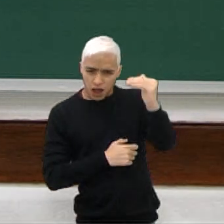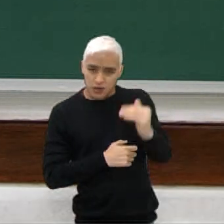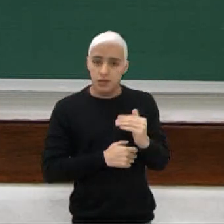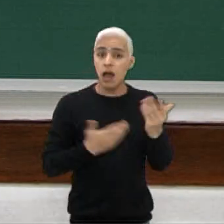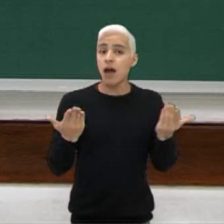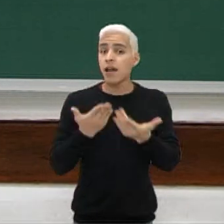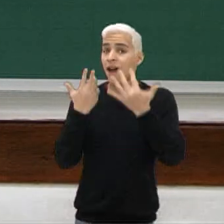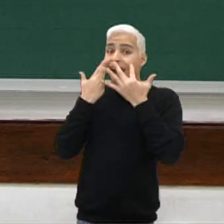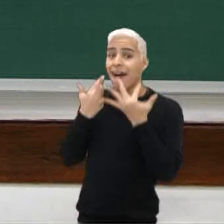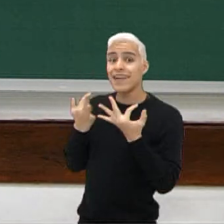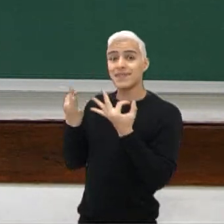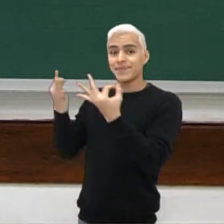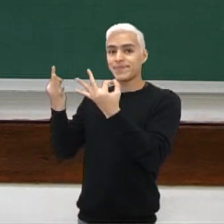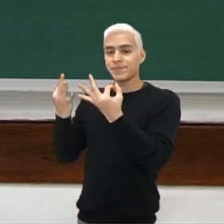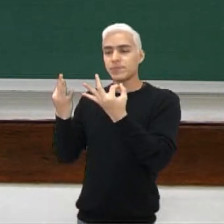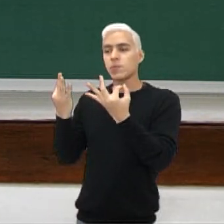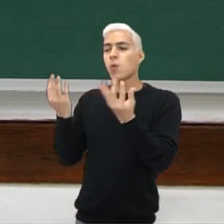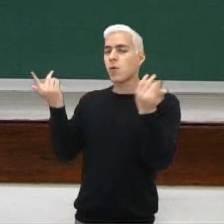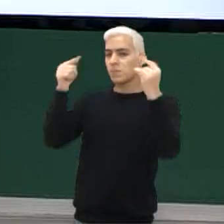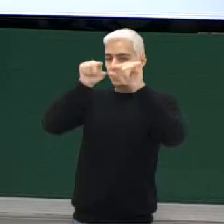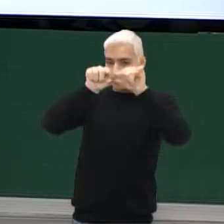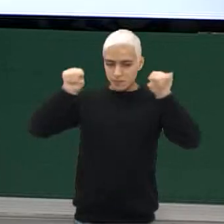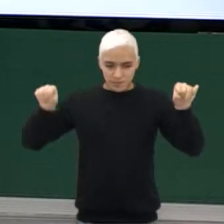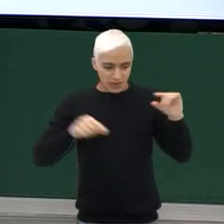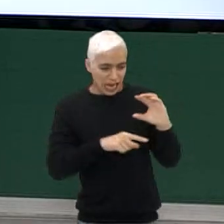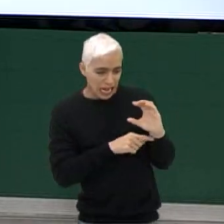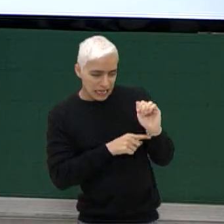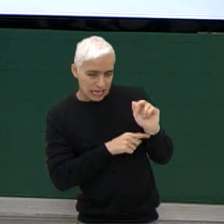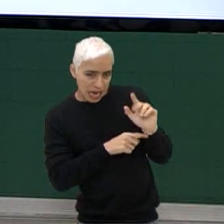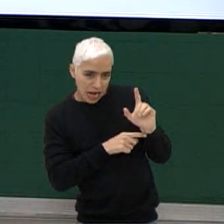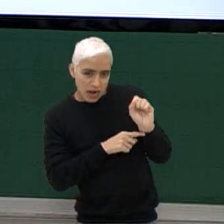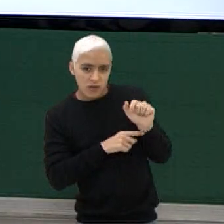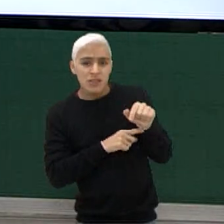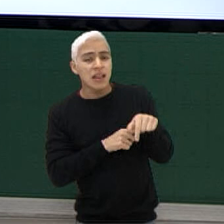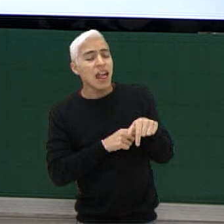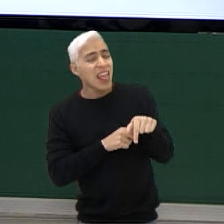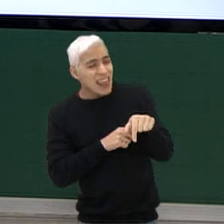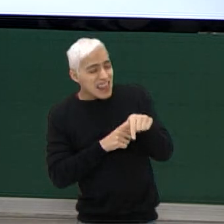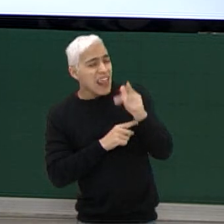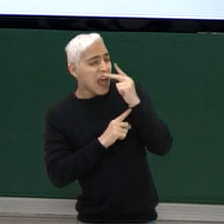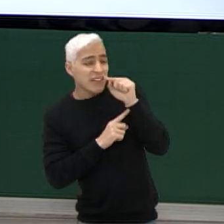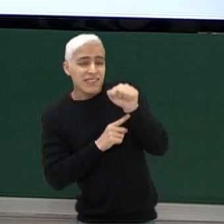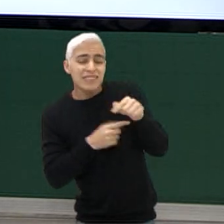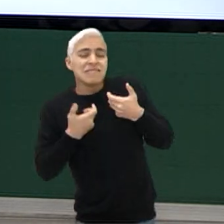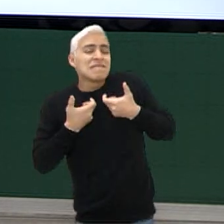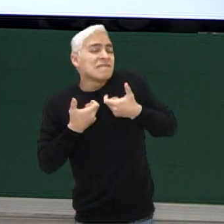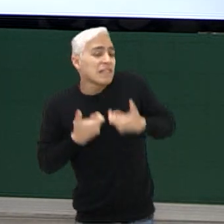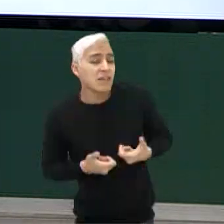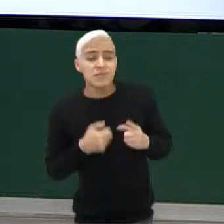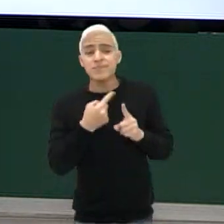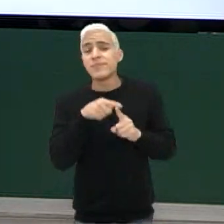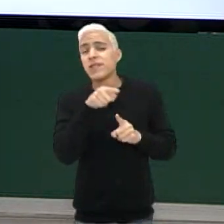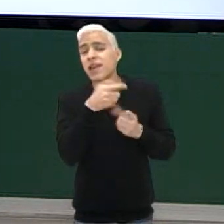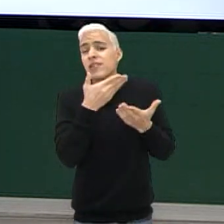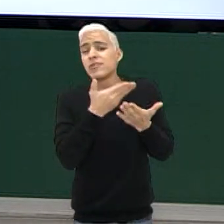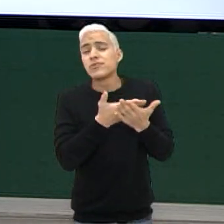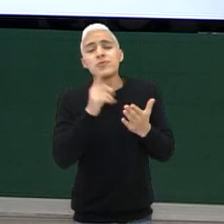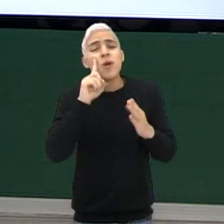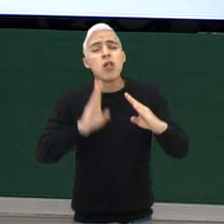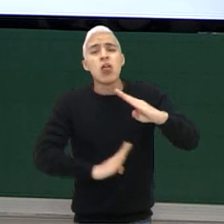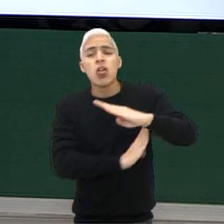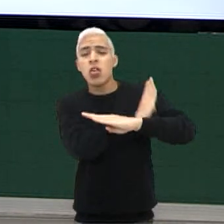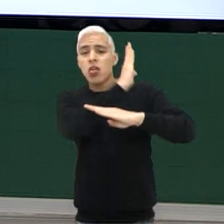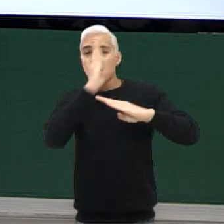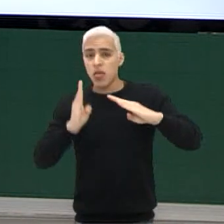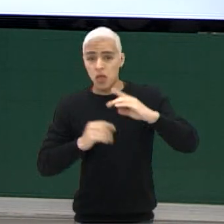bastante atenção nesta aqui. Carlos devia estar cansado porque estudou o dia inteiro. A